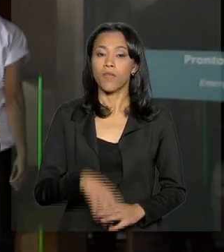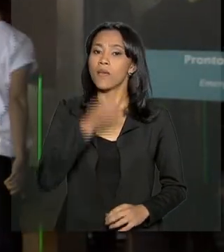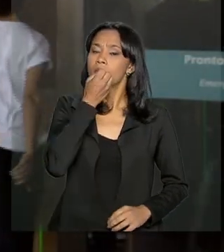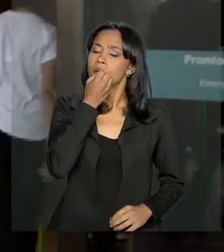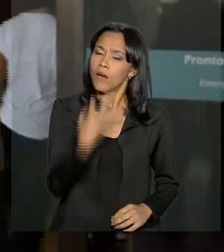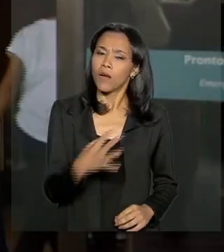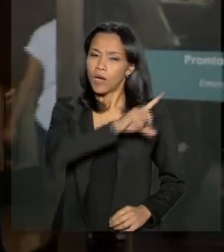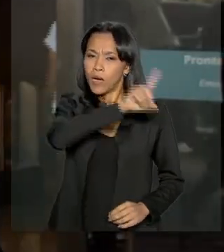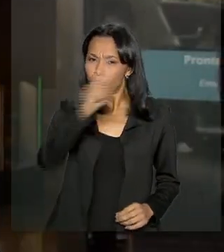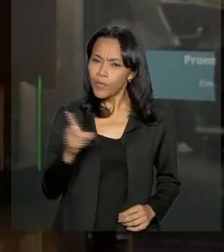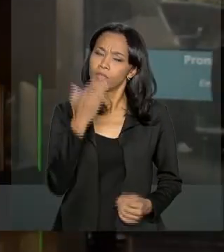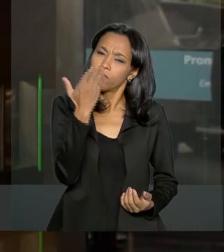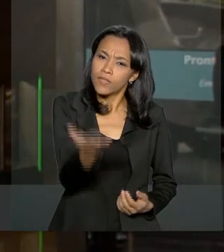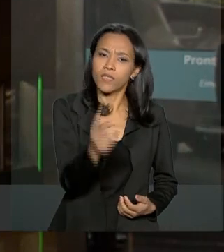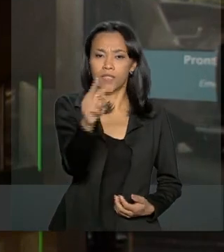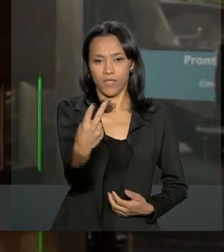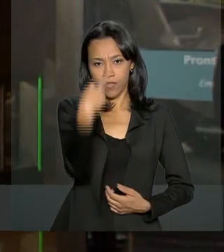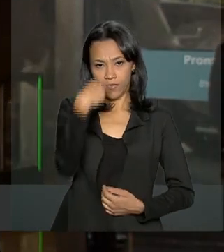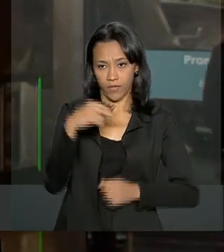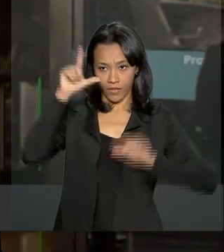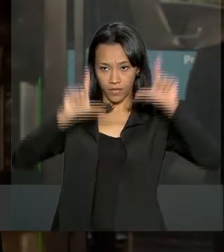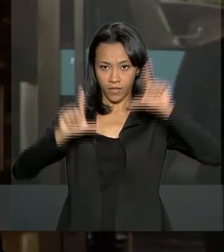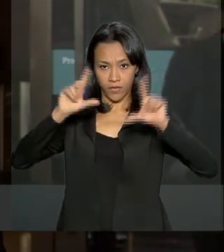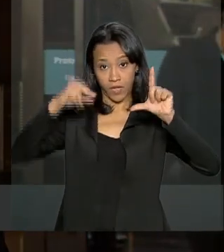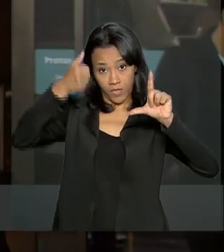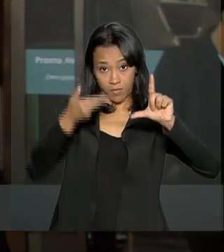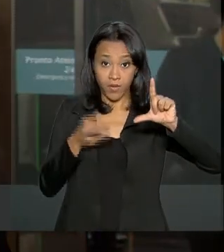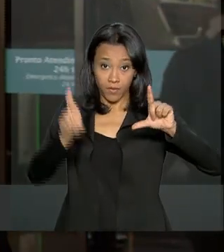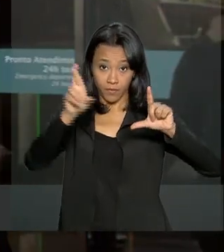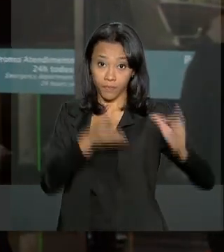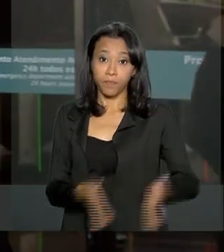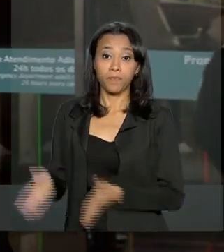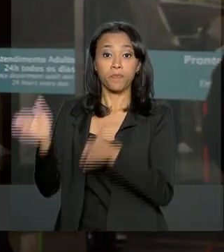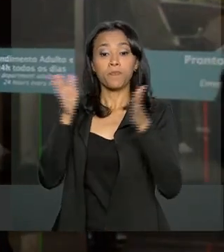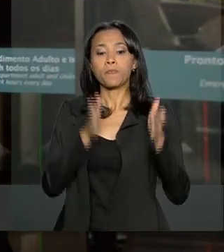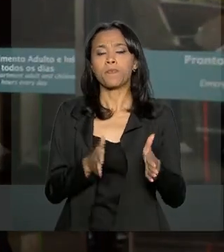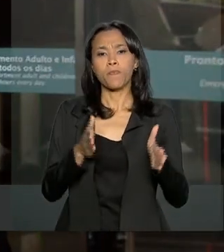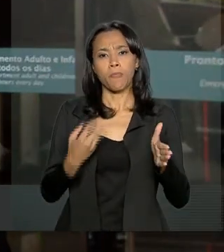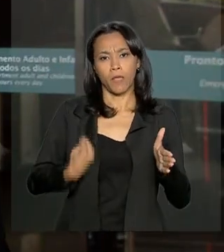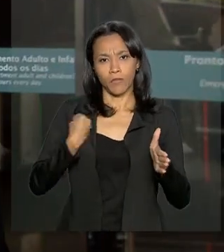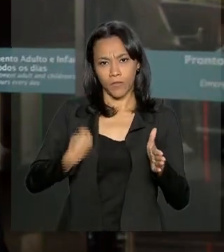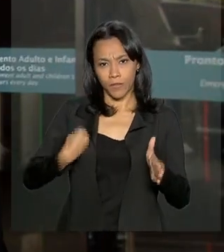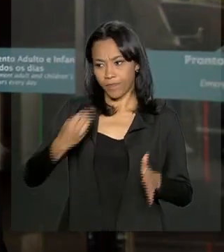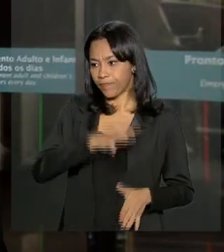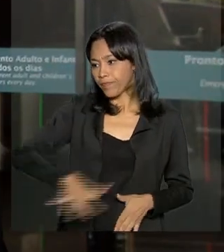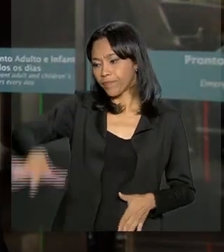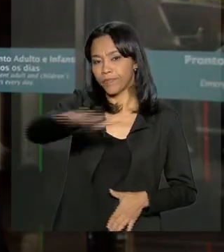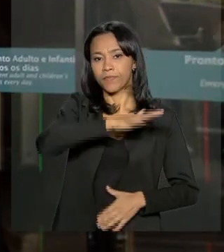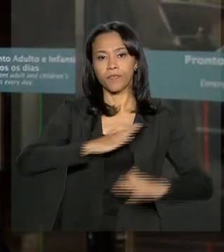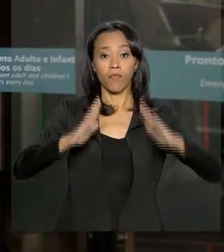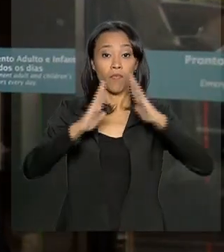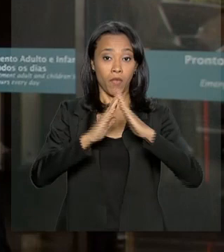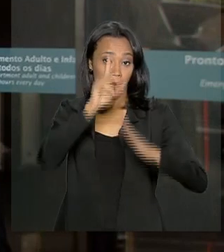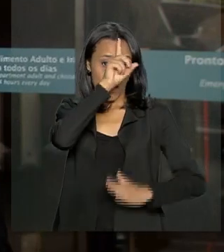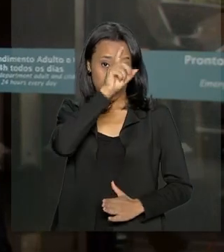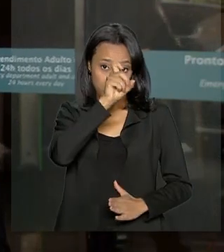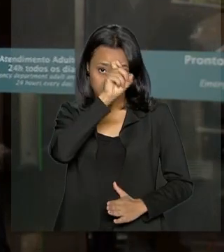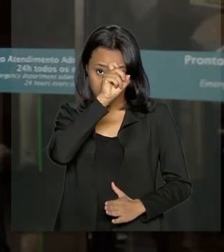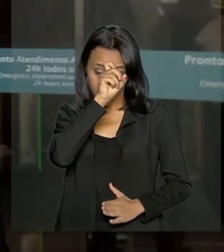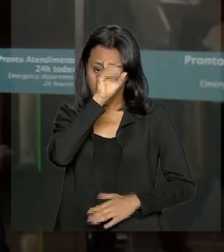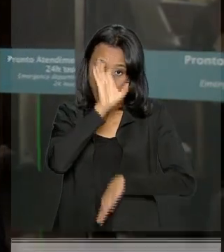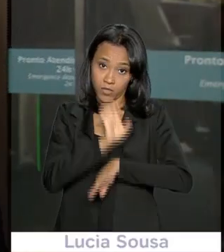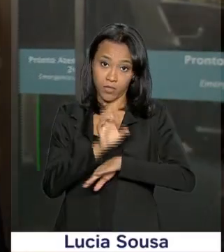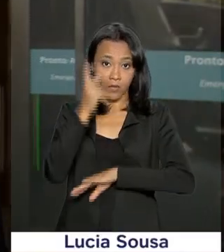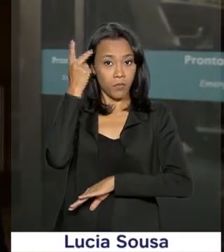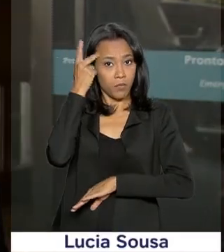Bom dia a você que acompanha a NBR, a TV do Governo Federal. Voltamos a falar do Hospital Albert Einstein, na zona sul da capital paulista, onde